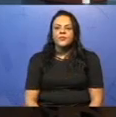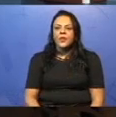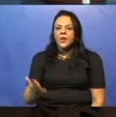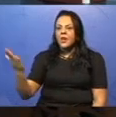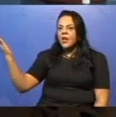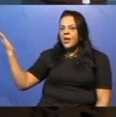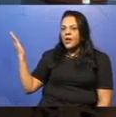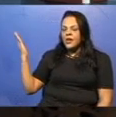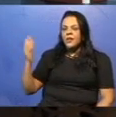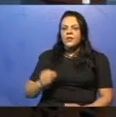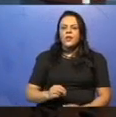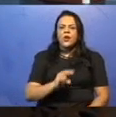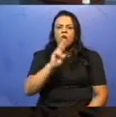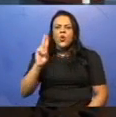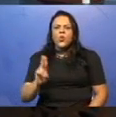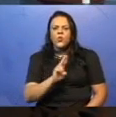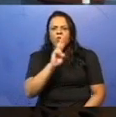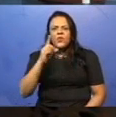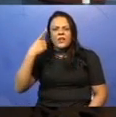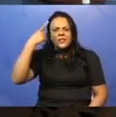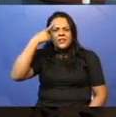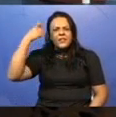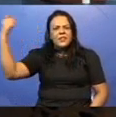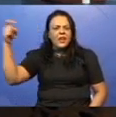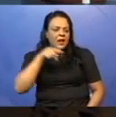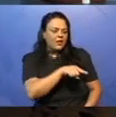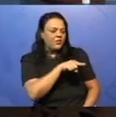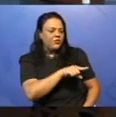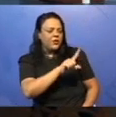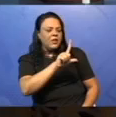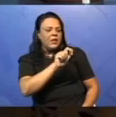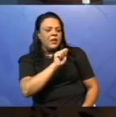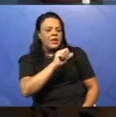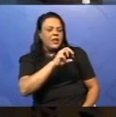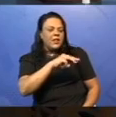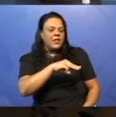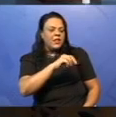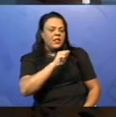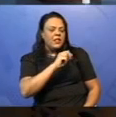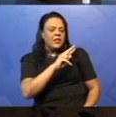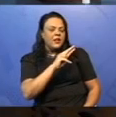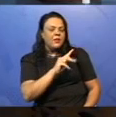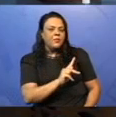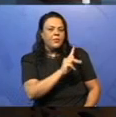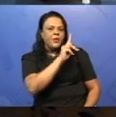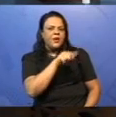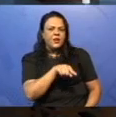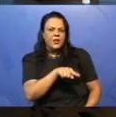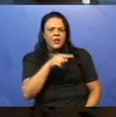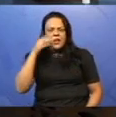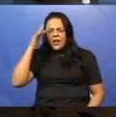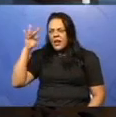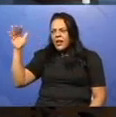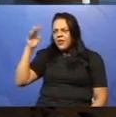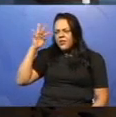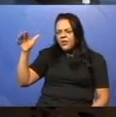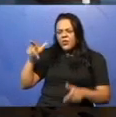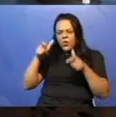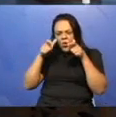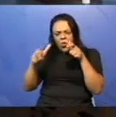Eles utilizaram várias ideias de Lamarck, refletiram sobre aquilo que Lamarck propôs, observaram os